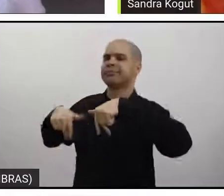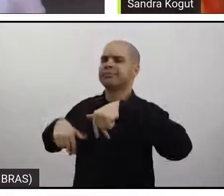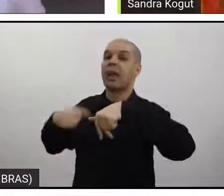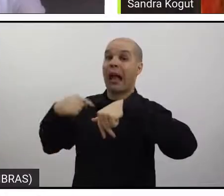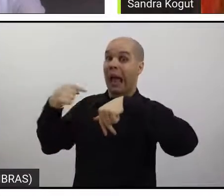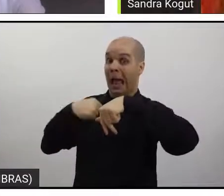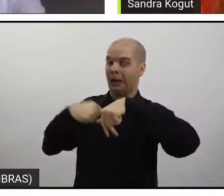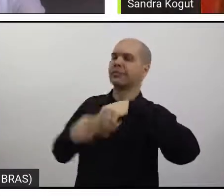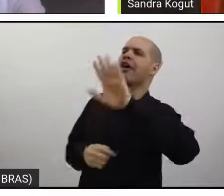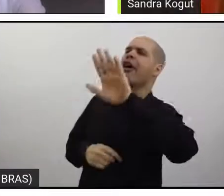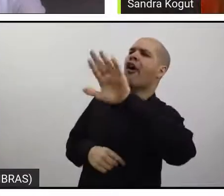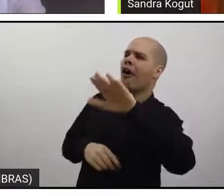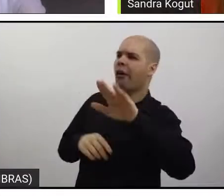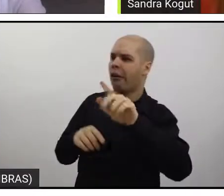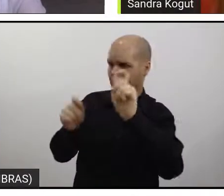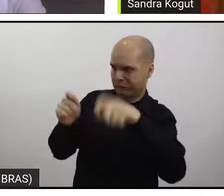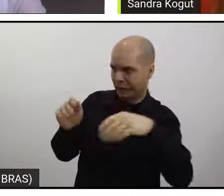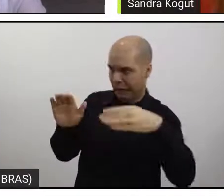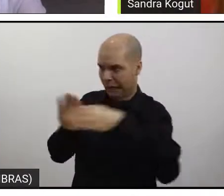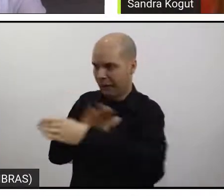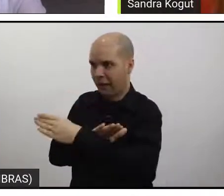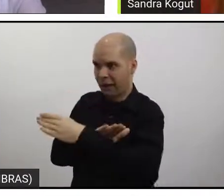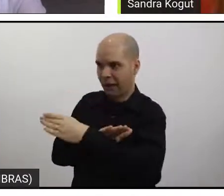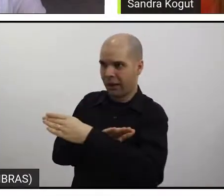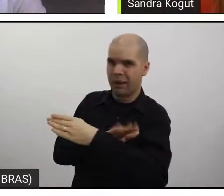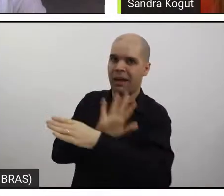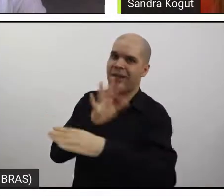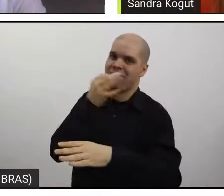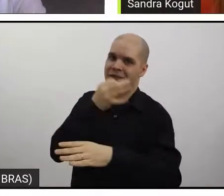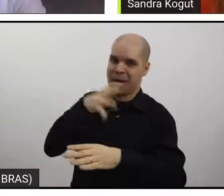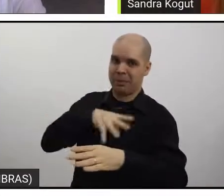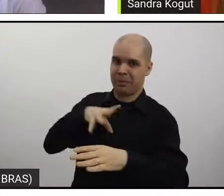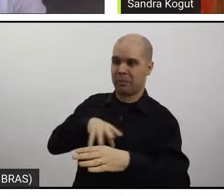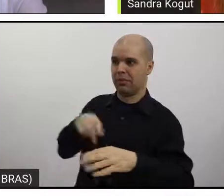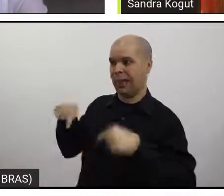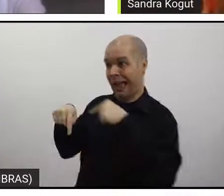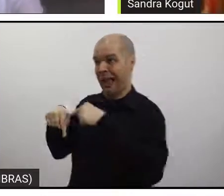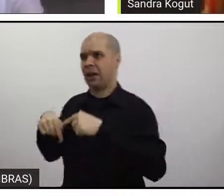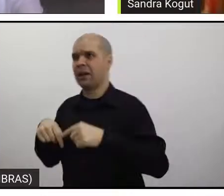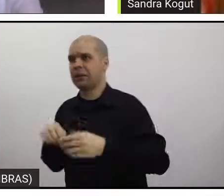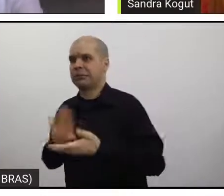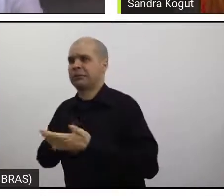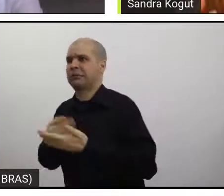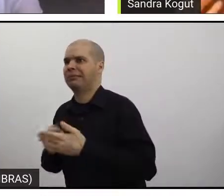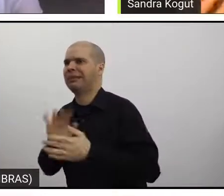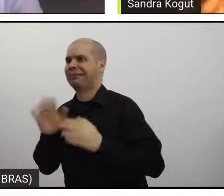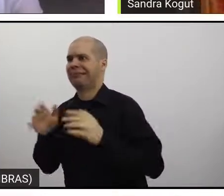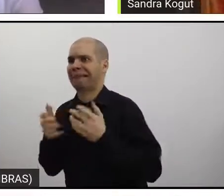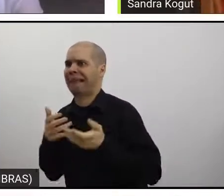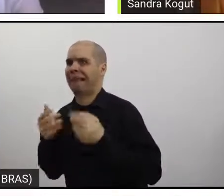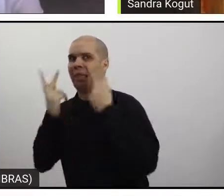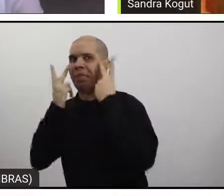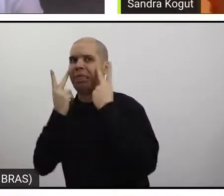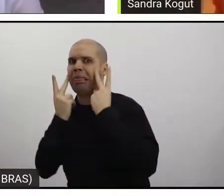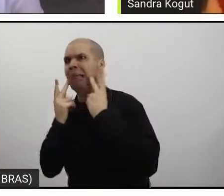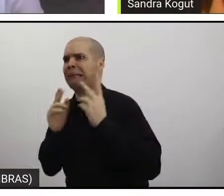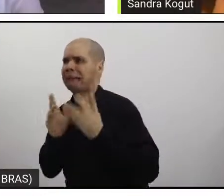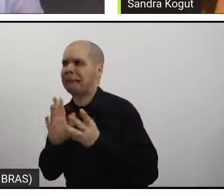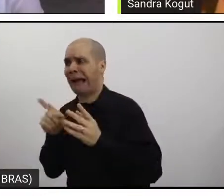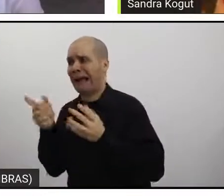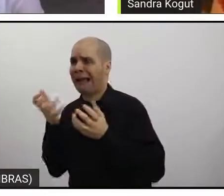A pessoa entrava na cabine. Deu super certo no Japão. Olha, que incrível. Deu super certo porque lá...